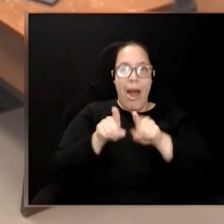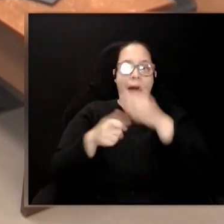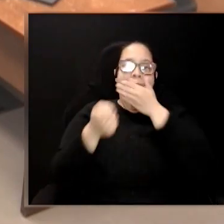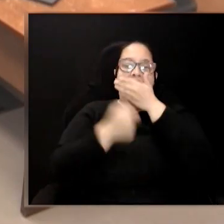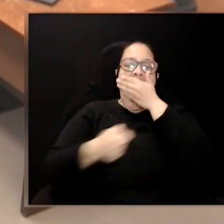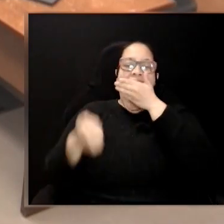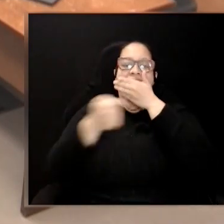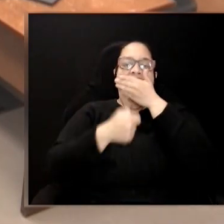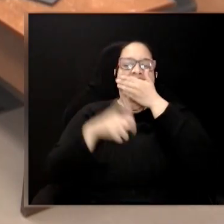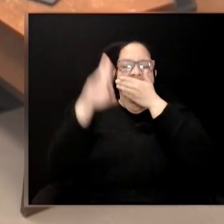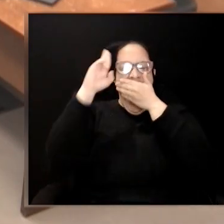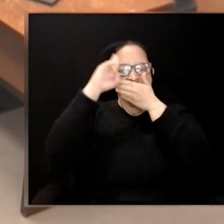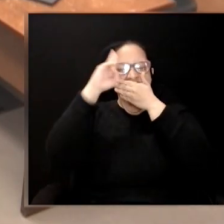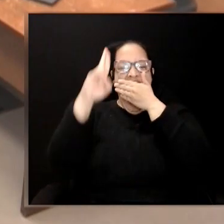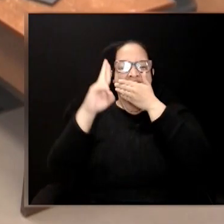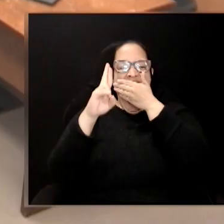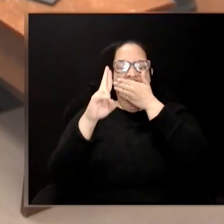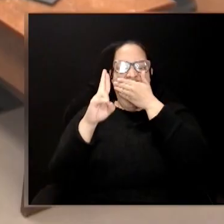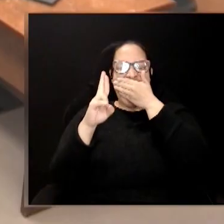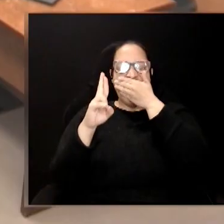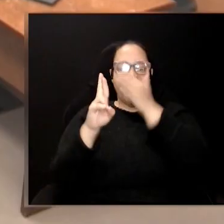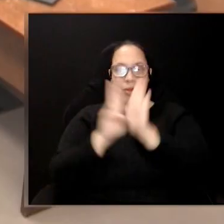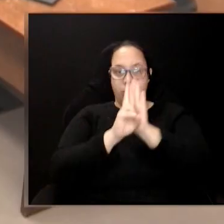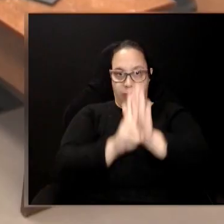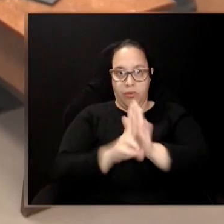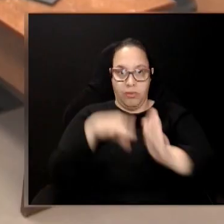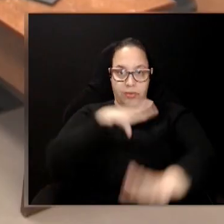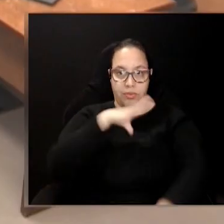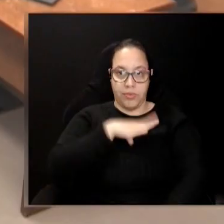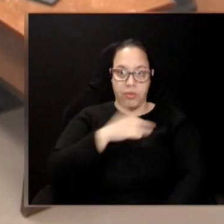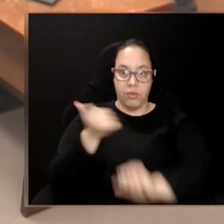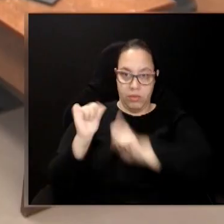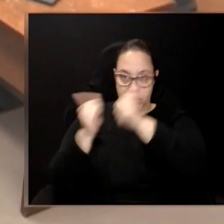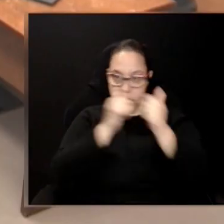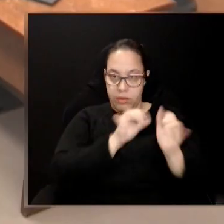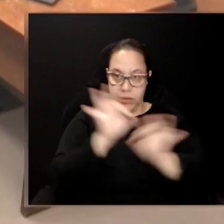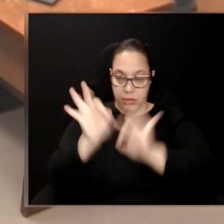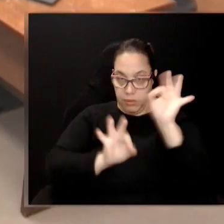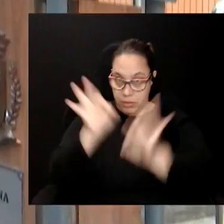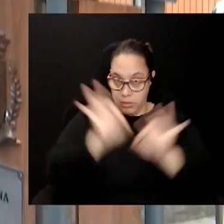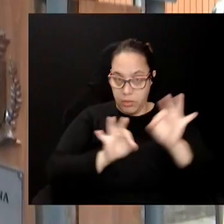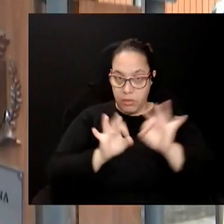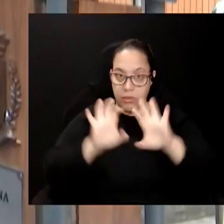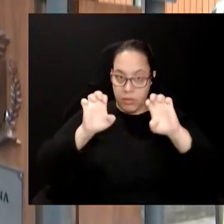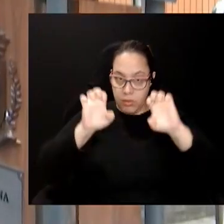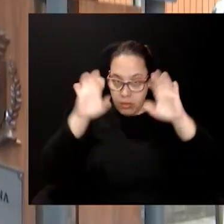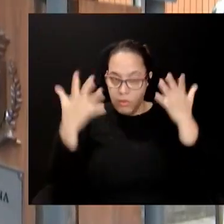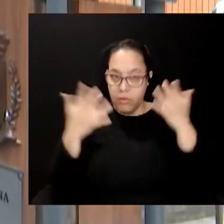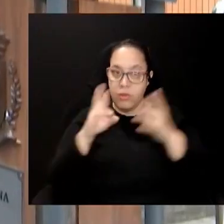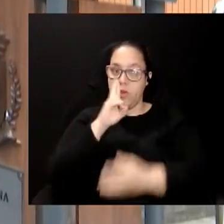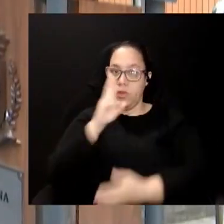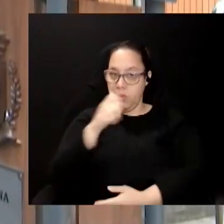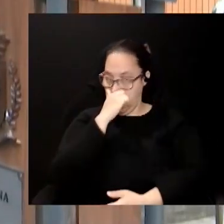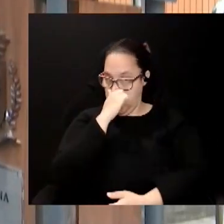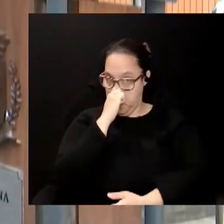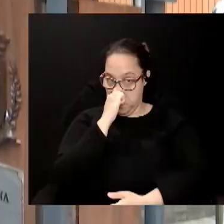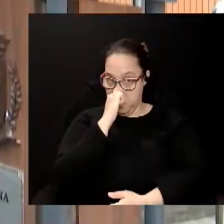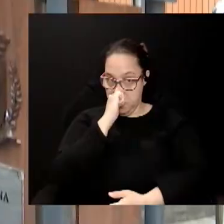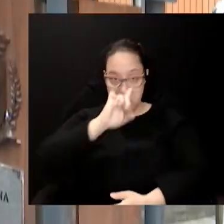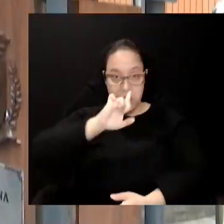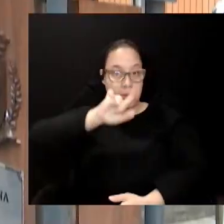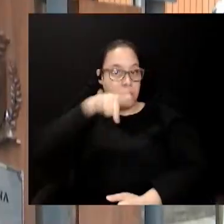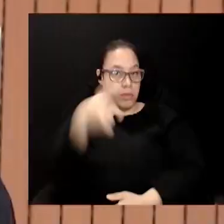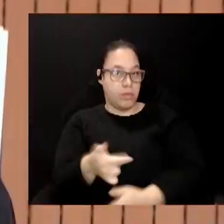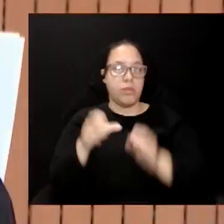responsável pelos eventos da cidade para avaliar a organização da festa e seus resultados. Além disso, a comissão